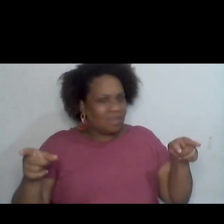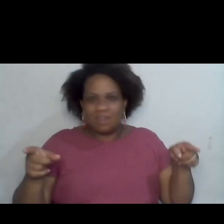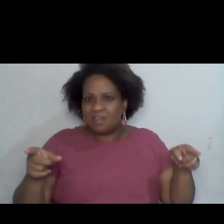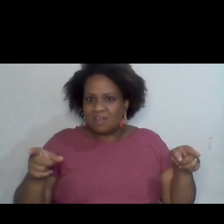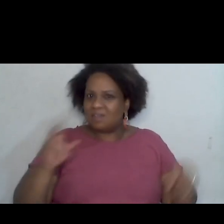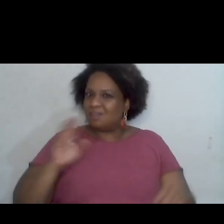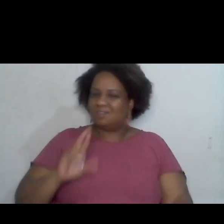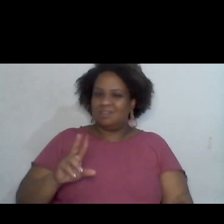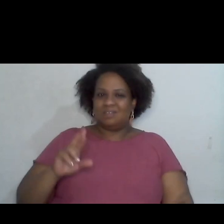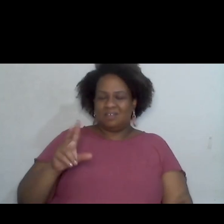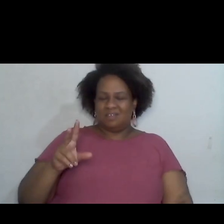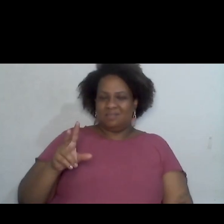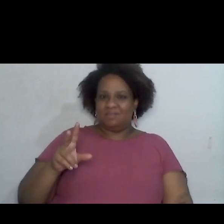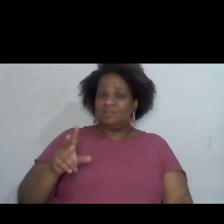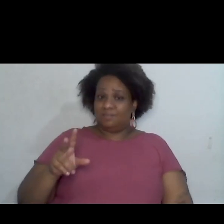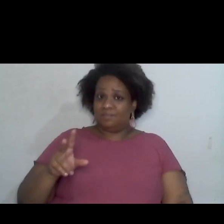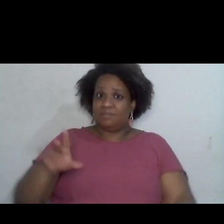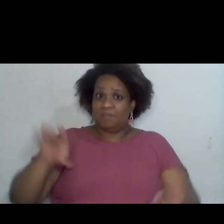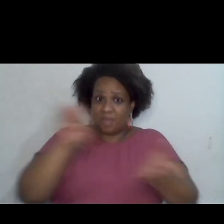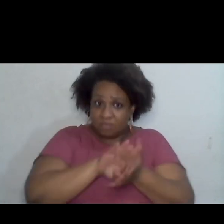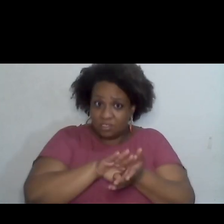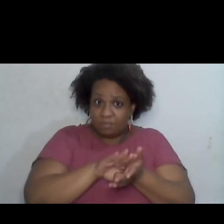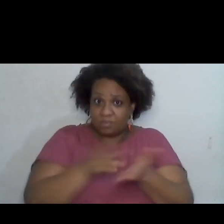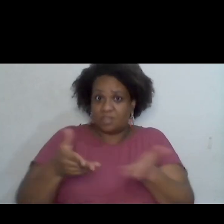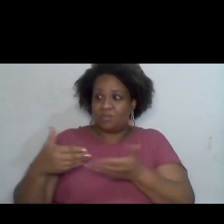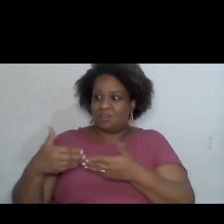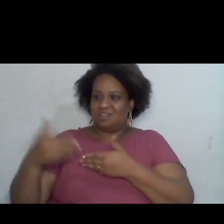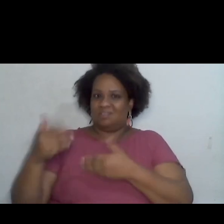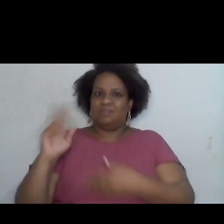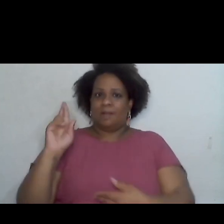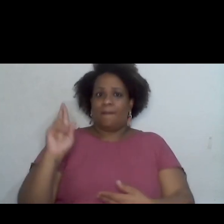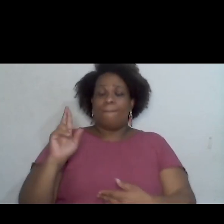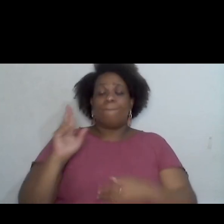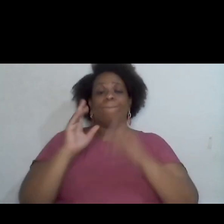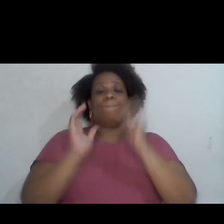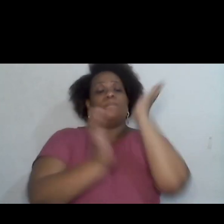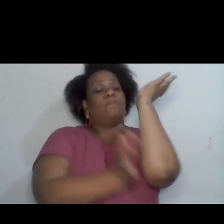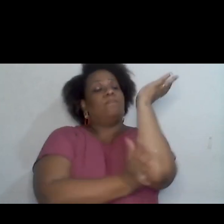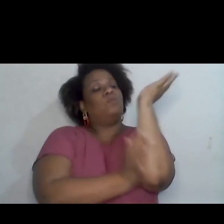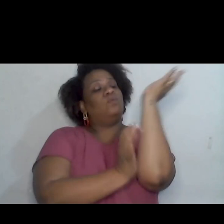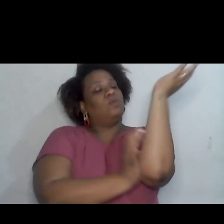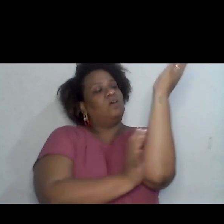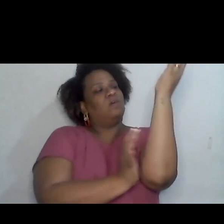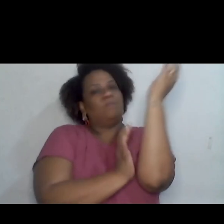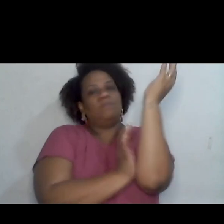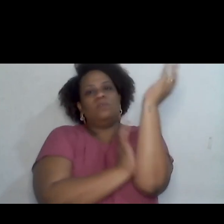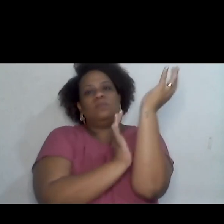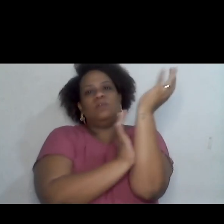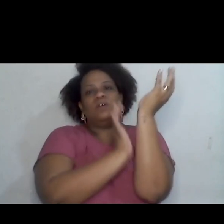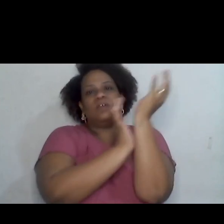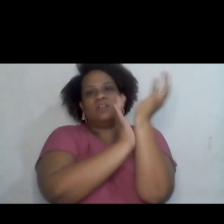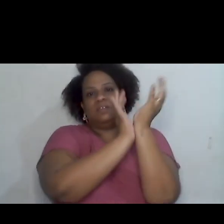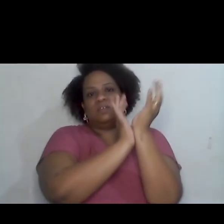sinal acabou de chegar nessa função. É a burocracia. O que nós fizemos ainda foi tentar